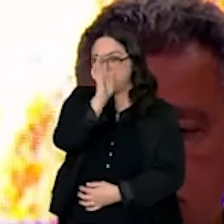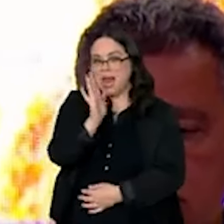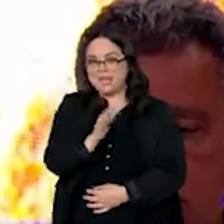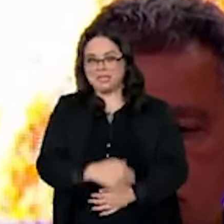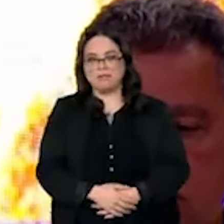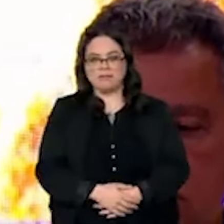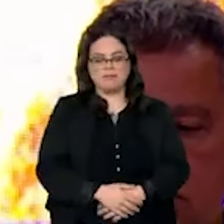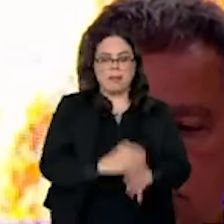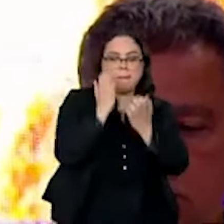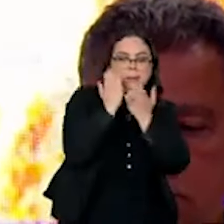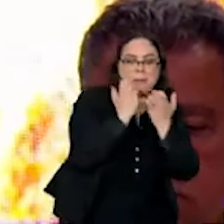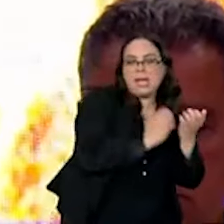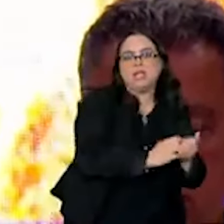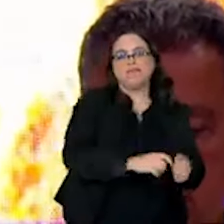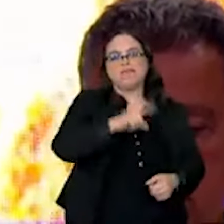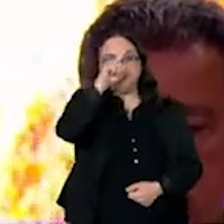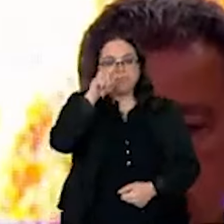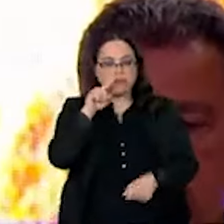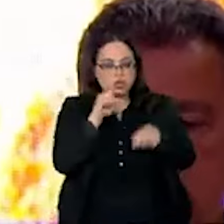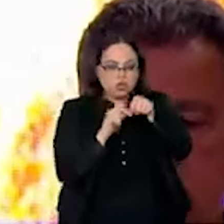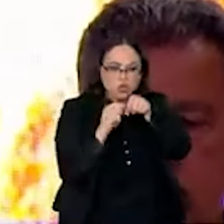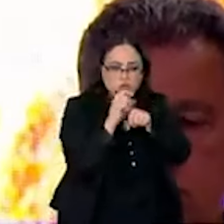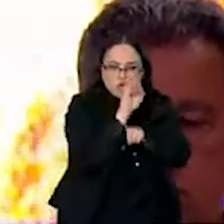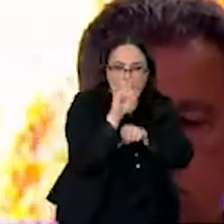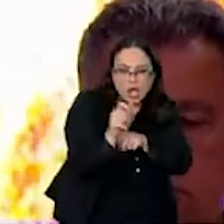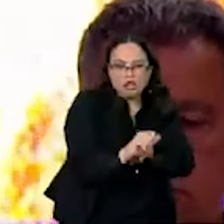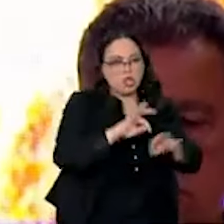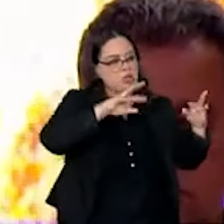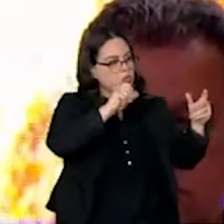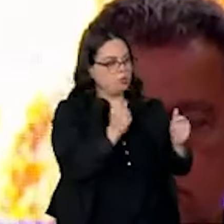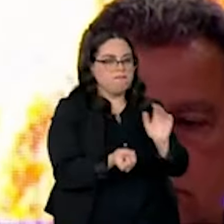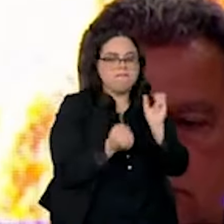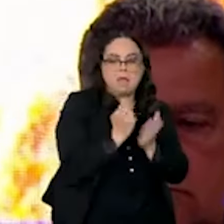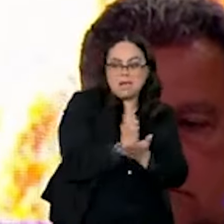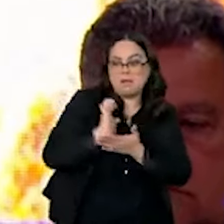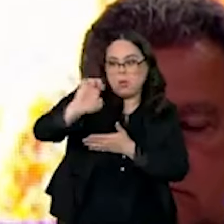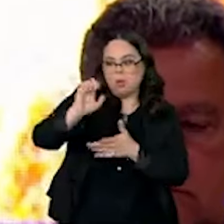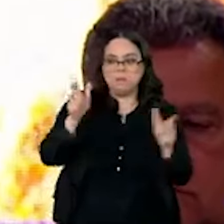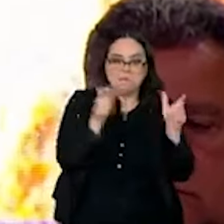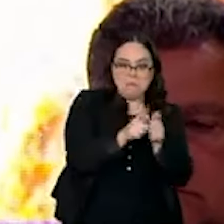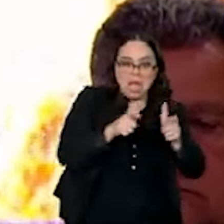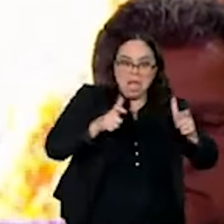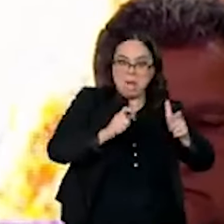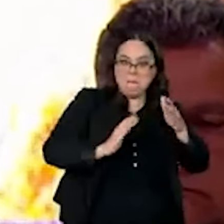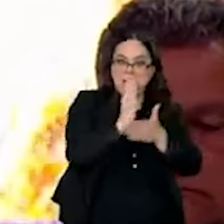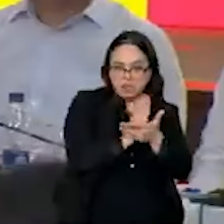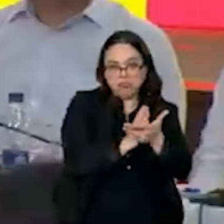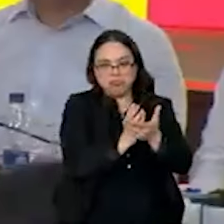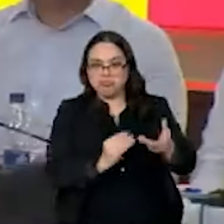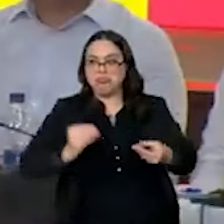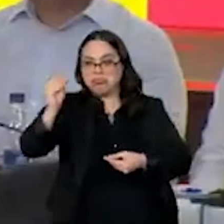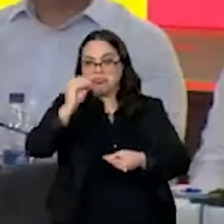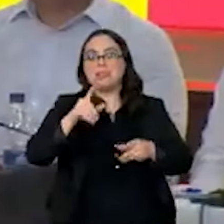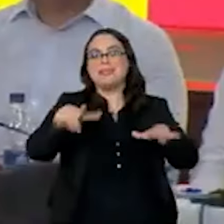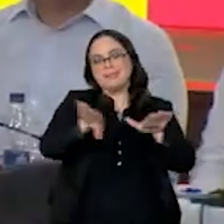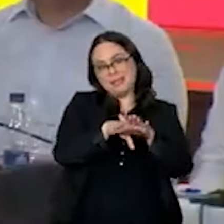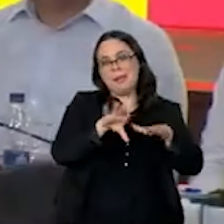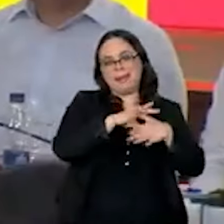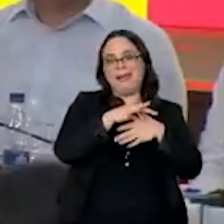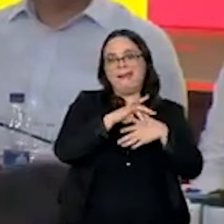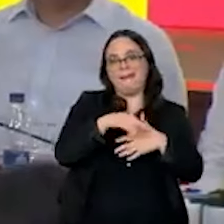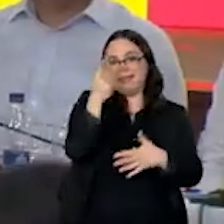Para o milho, para a soja, para tudo que a gente exporta, de pequeno, de grande e de médio. mas muita coisa também para a carne